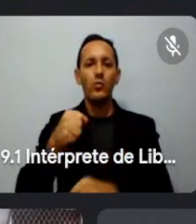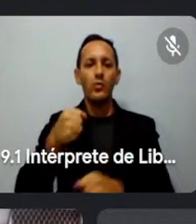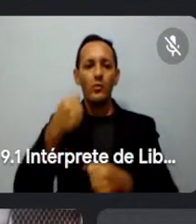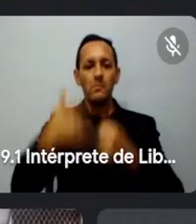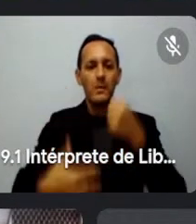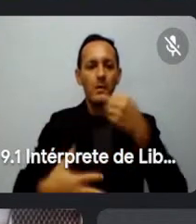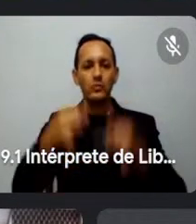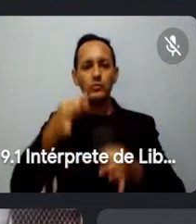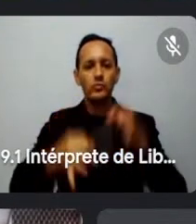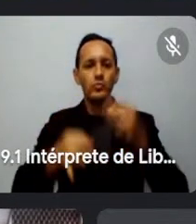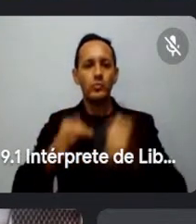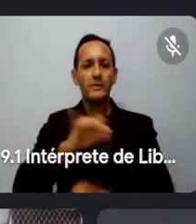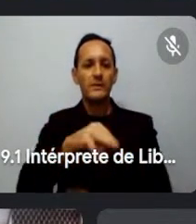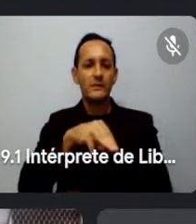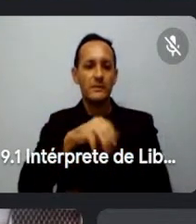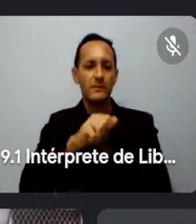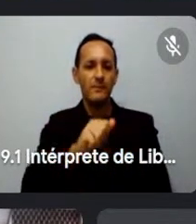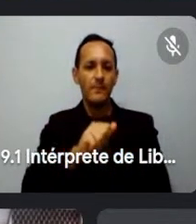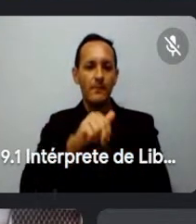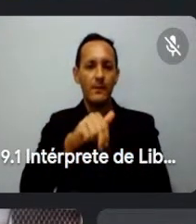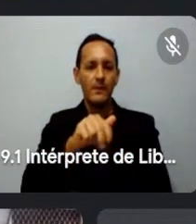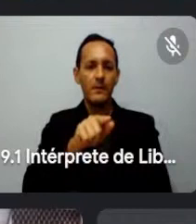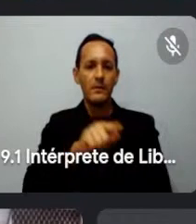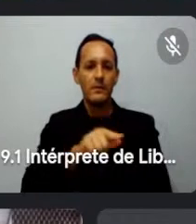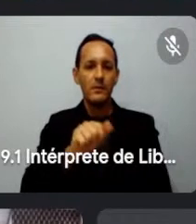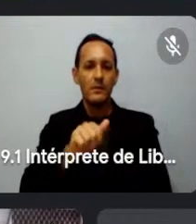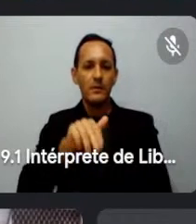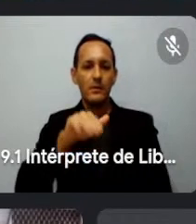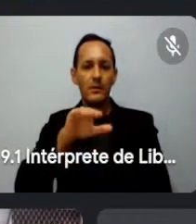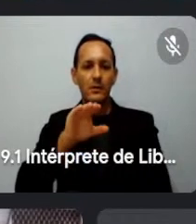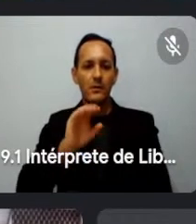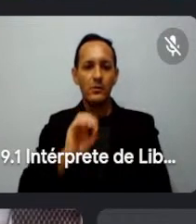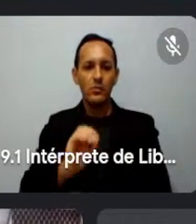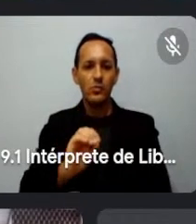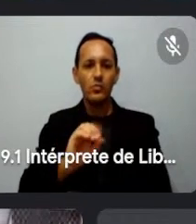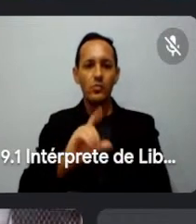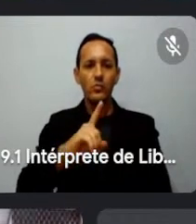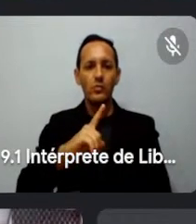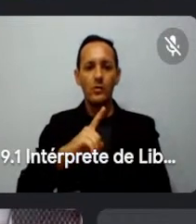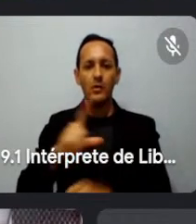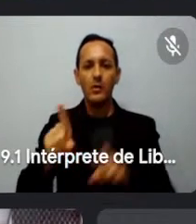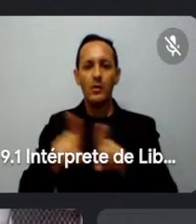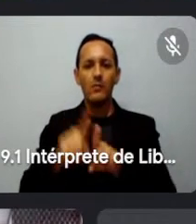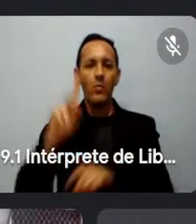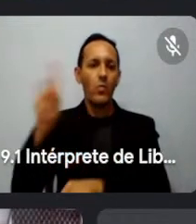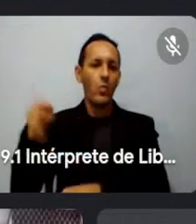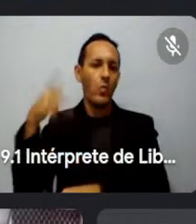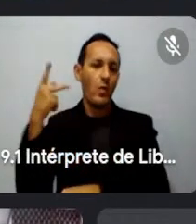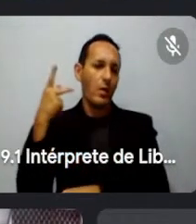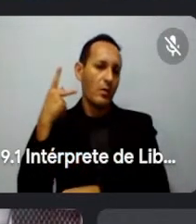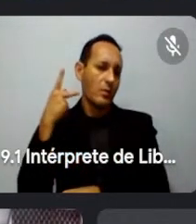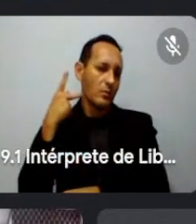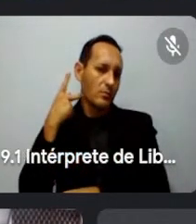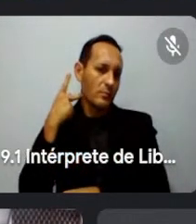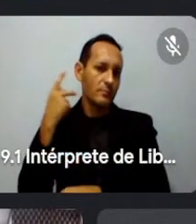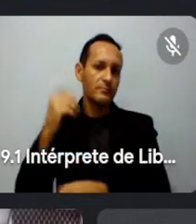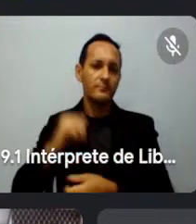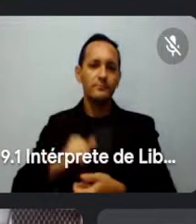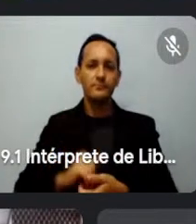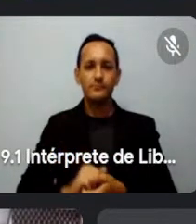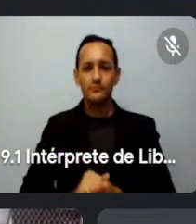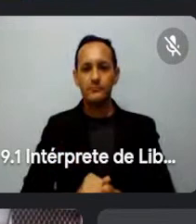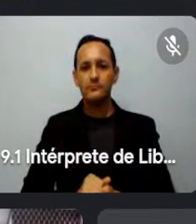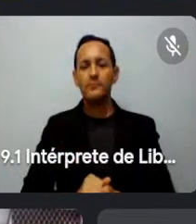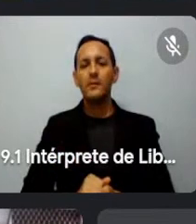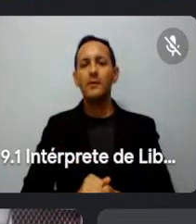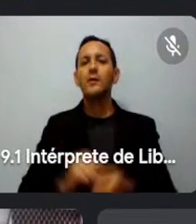e os esclarecimentos aqui para essa coxa e o Nobre procurador e o